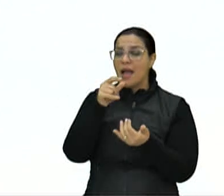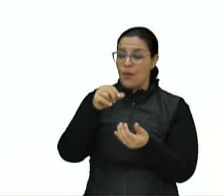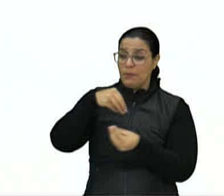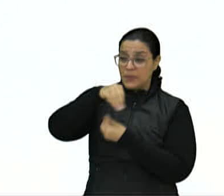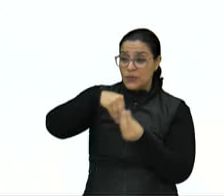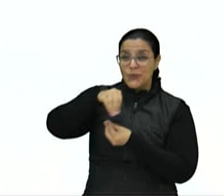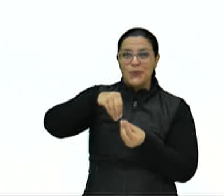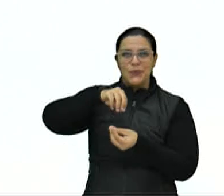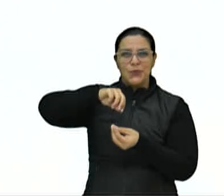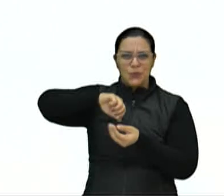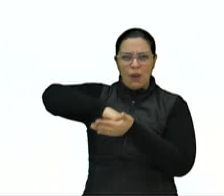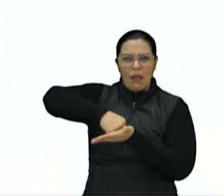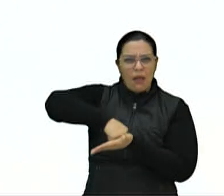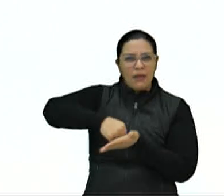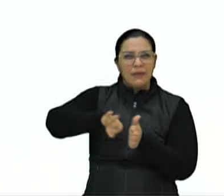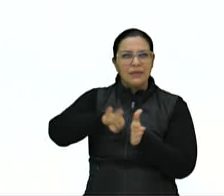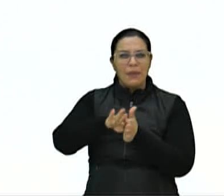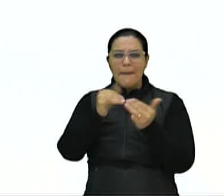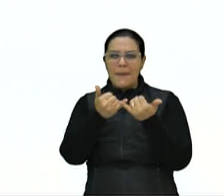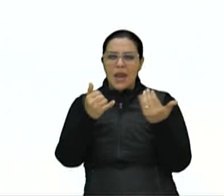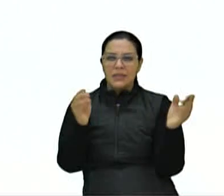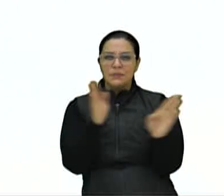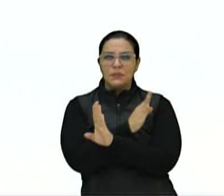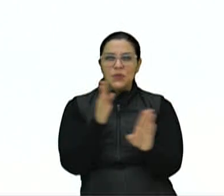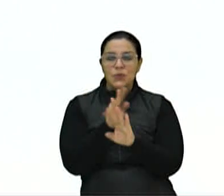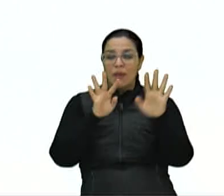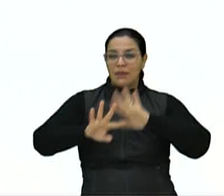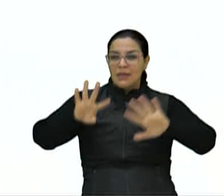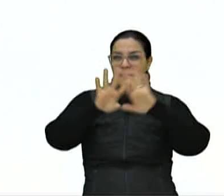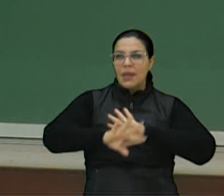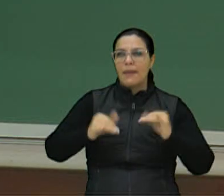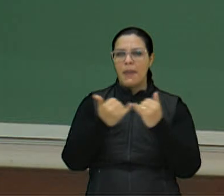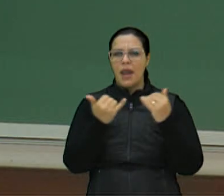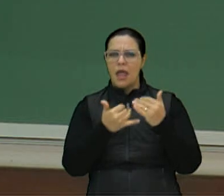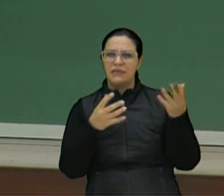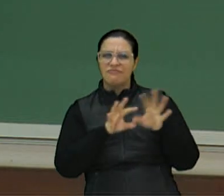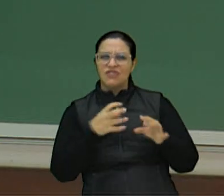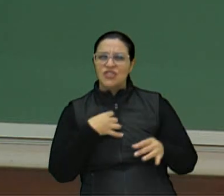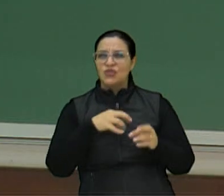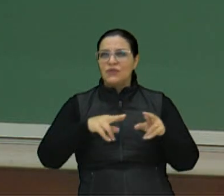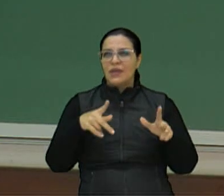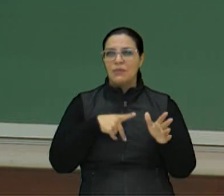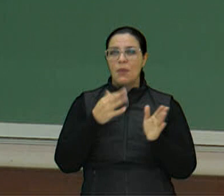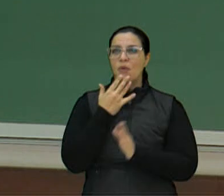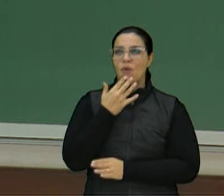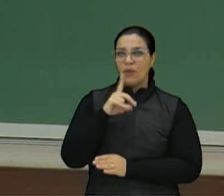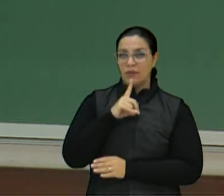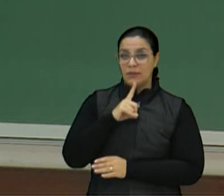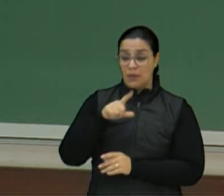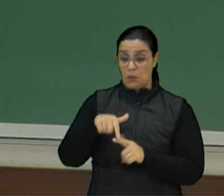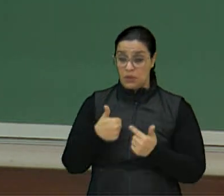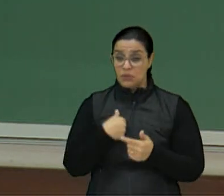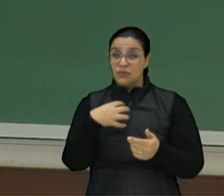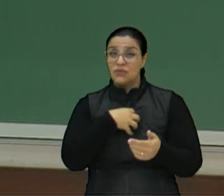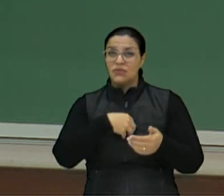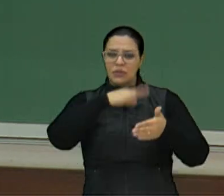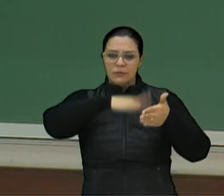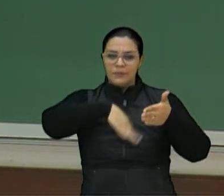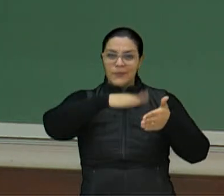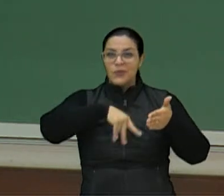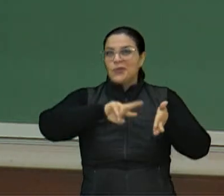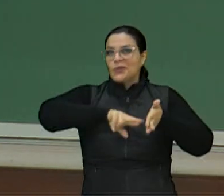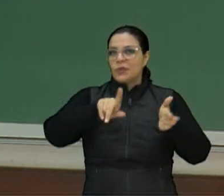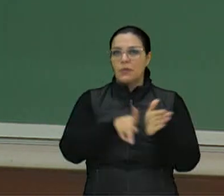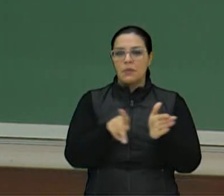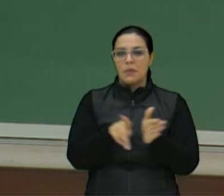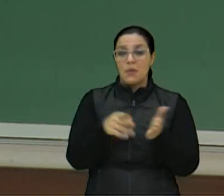teve seu uso alternado com a transparente, até a Baixa Idade Média. Então, essas formas de pinturas não eram